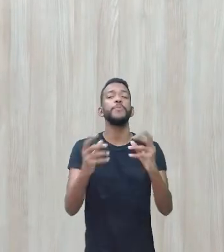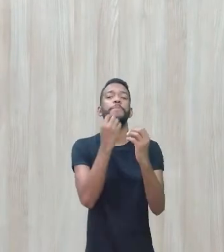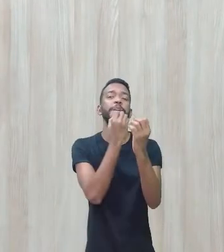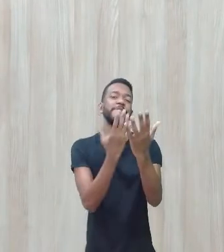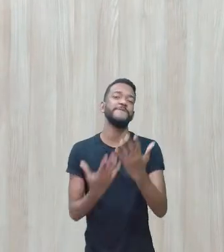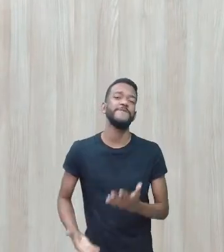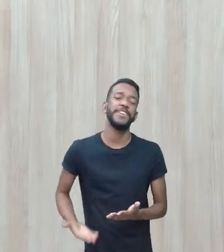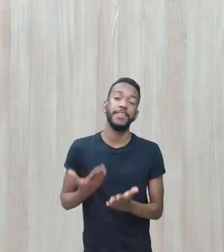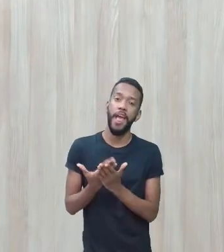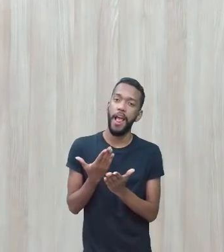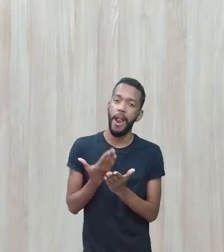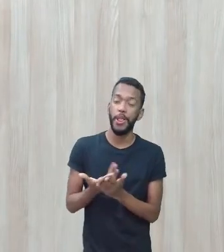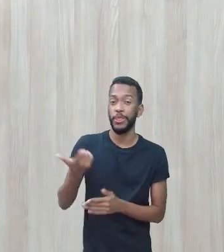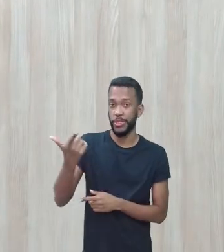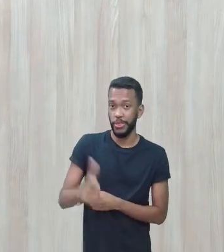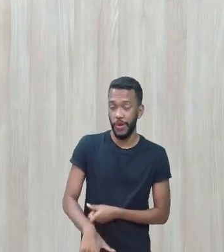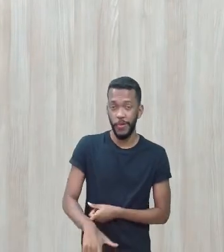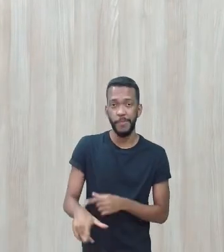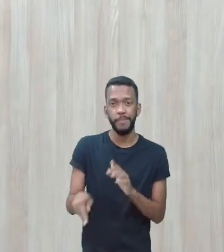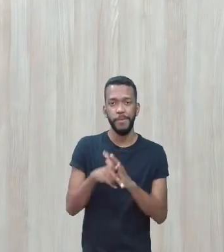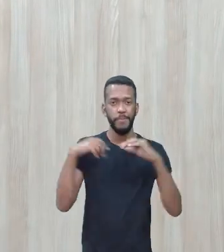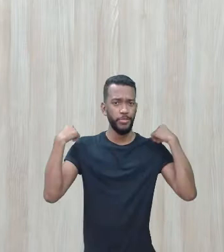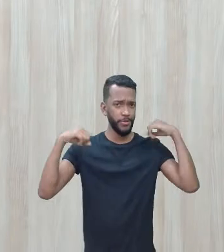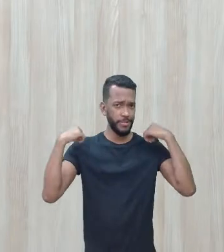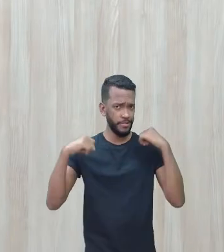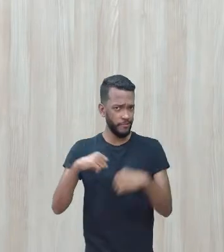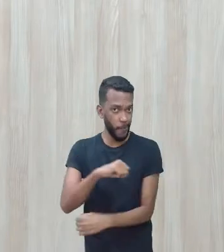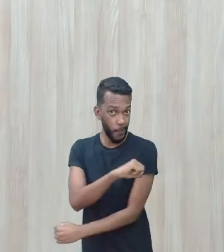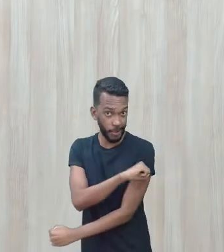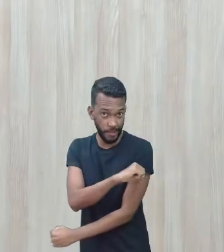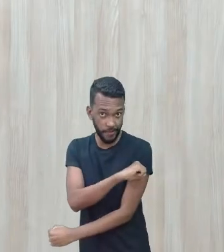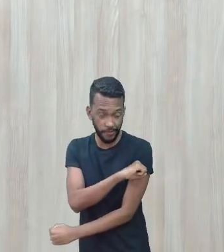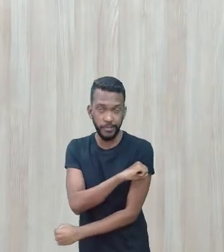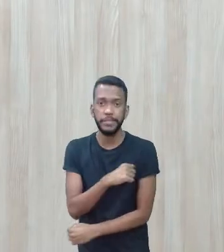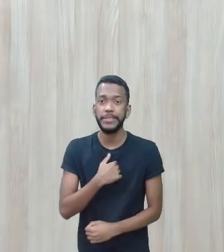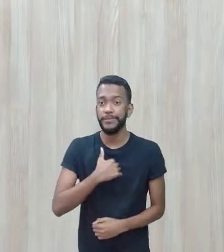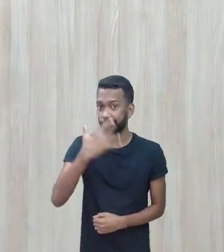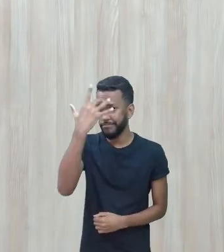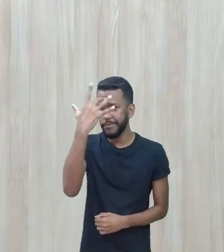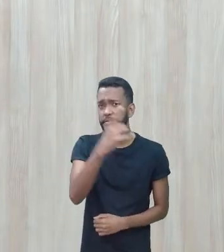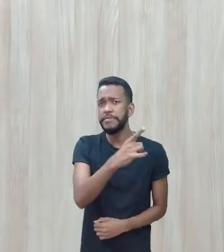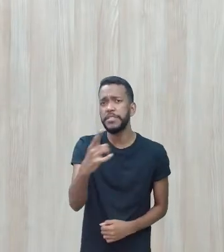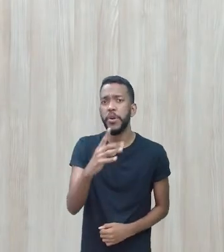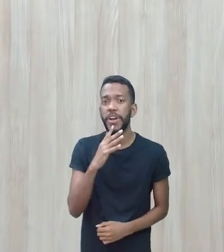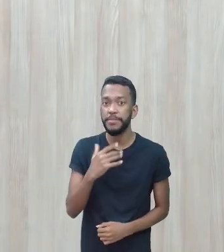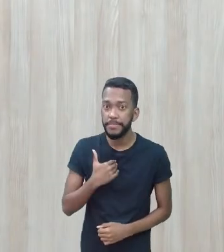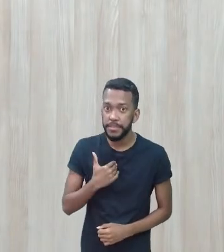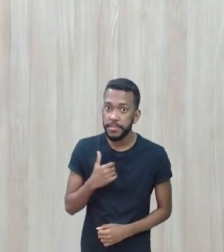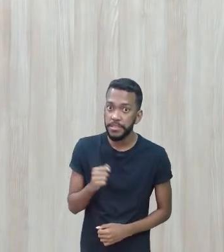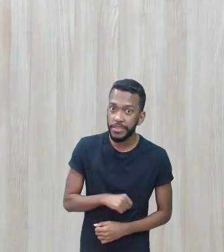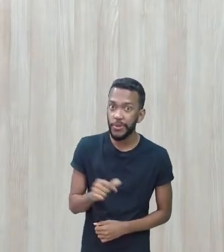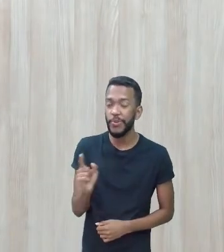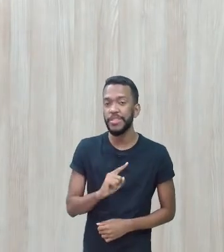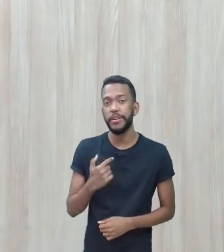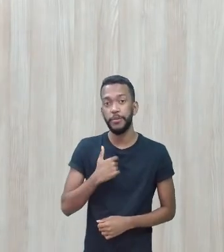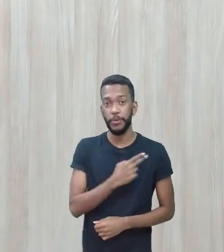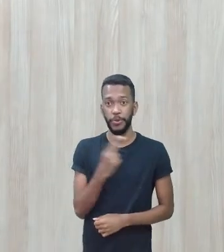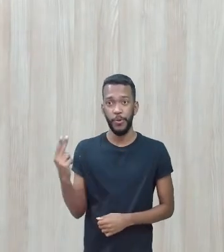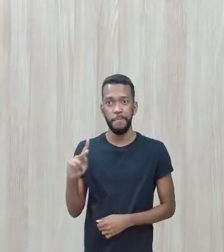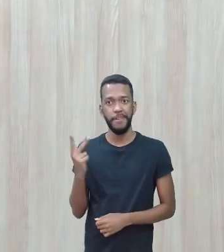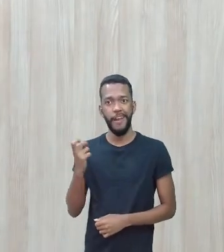uma aula de Educação Física para o 8º ano. Eu não sei se vocês me conhecem, para quem não conhece vai conhecer agora. Eu me chamo Heleno